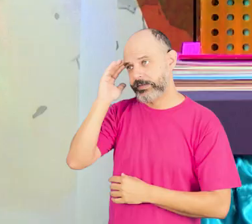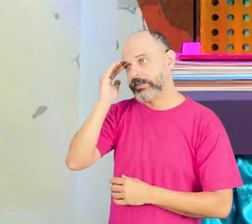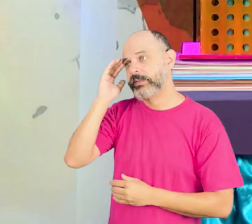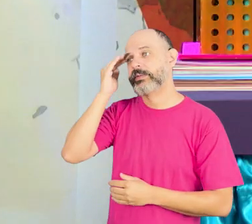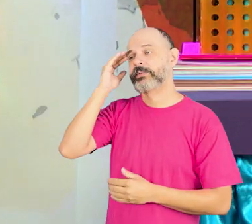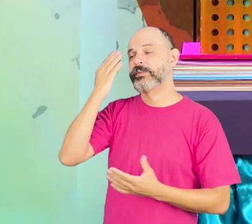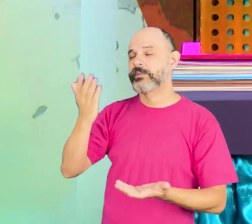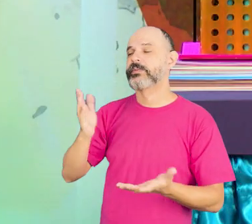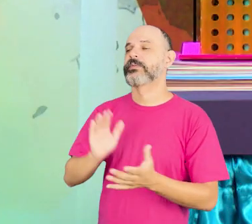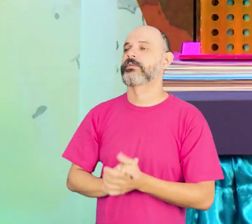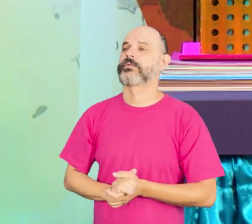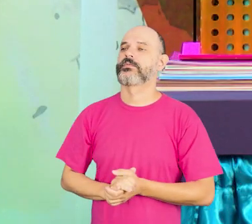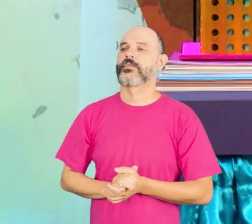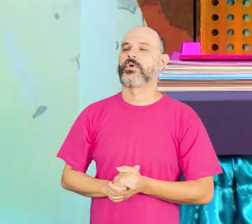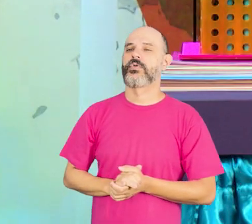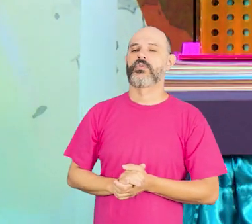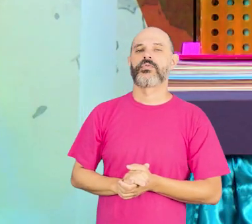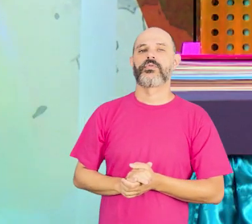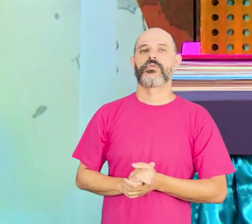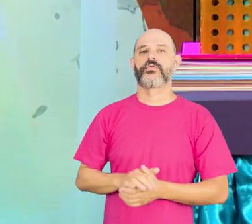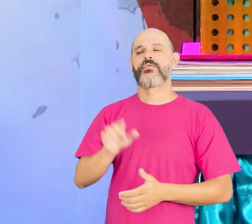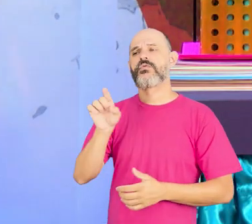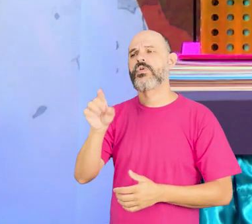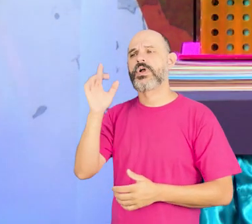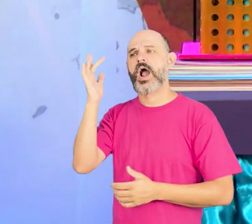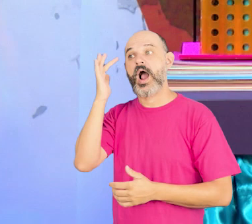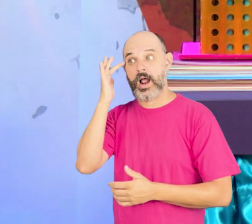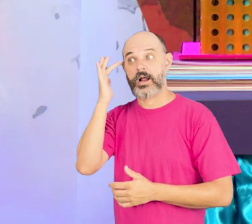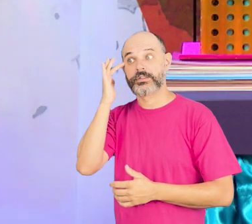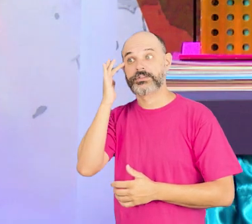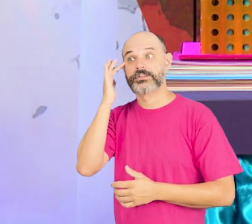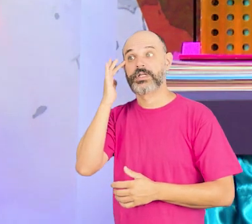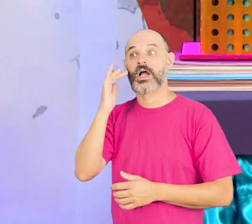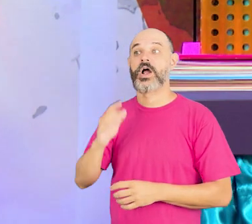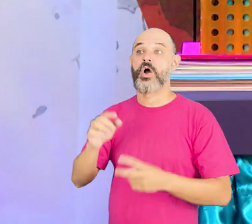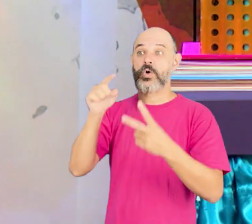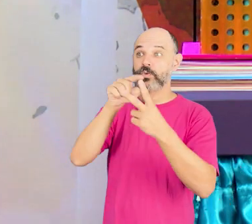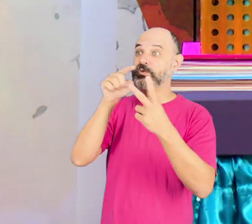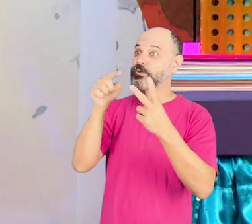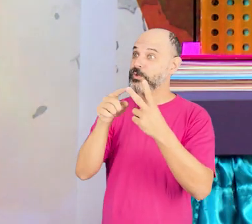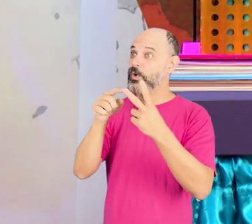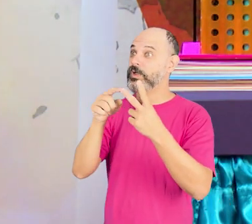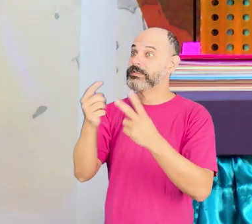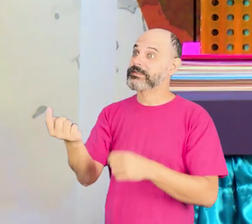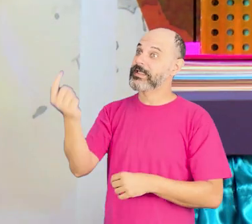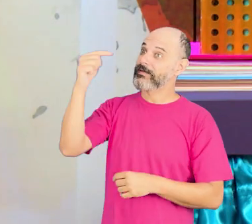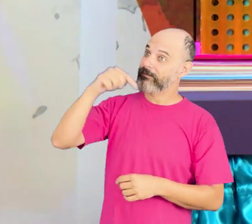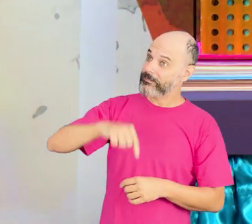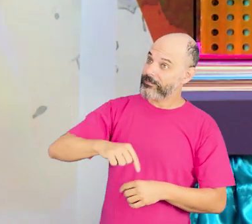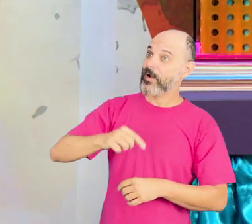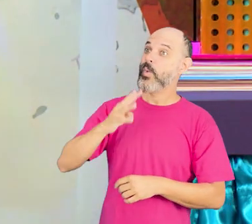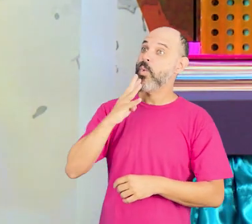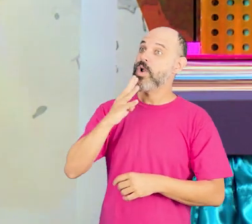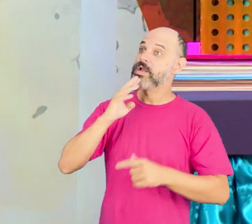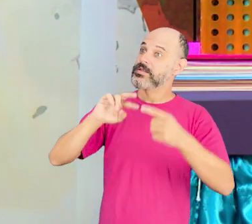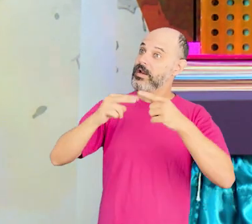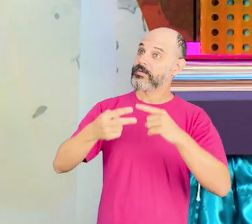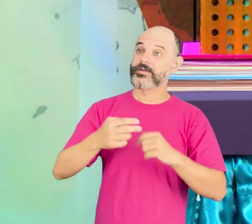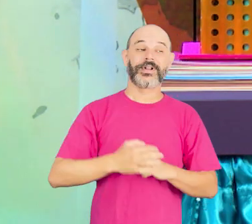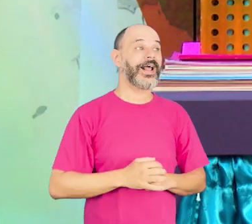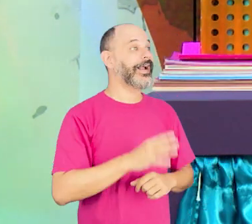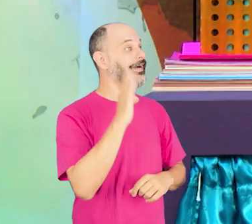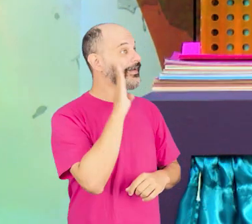Entendo! E o que você acha de trazer o Luquinha e a Celina para conhecerem o laboratório? Eu